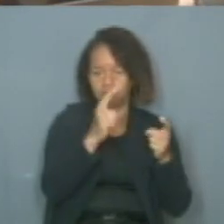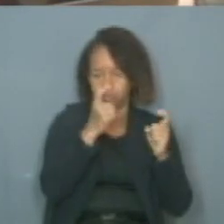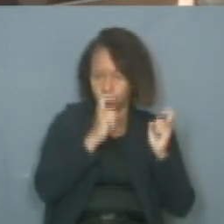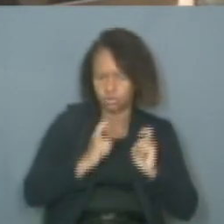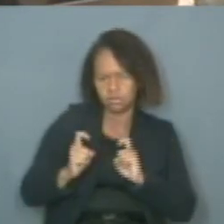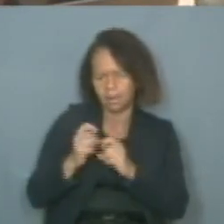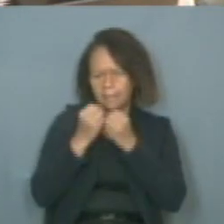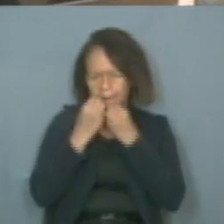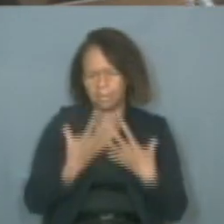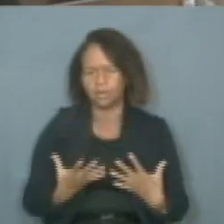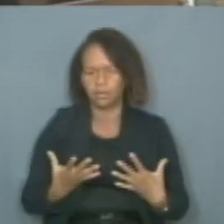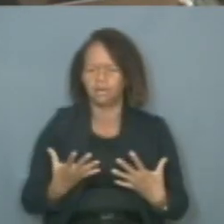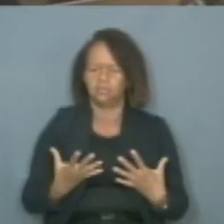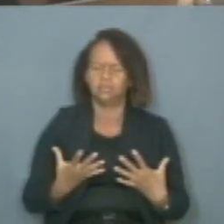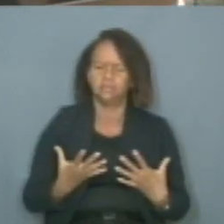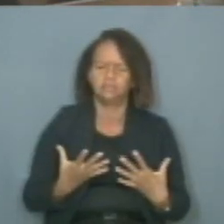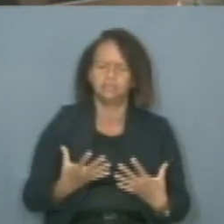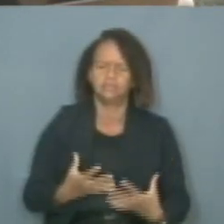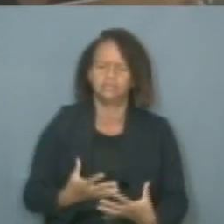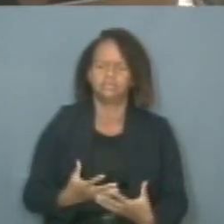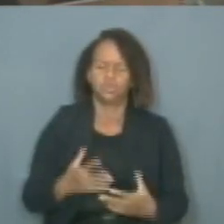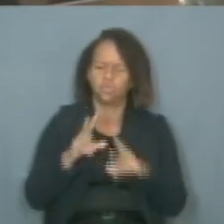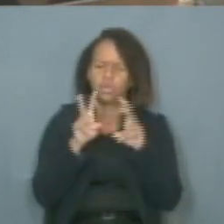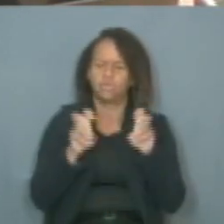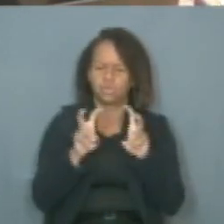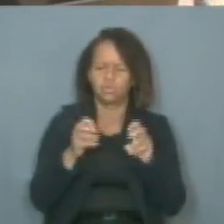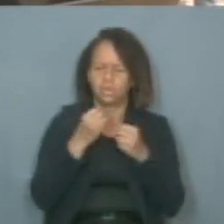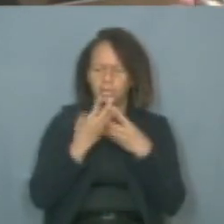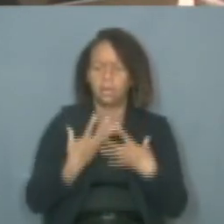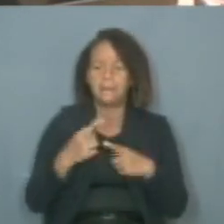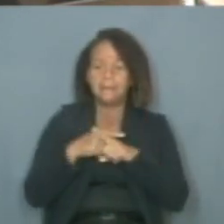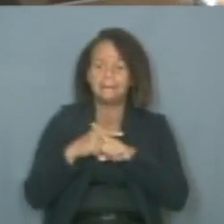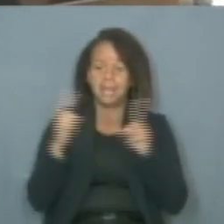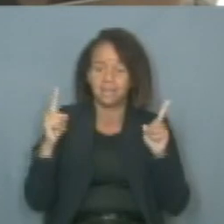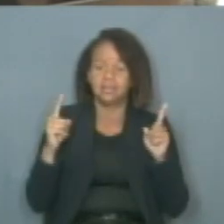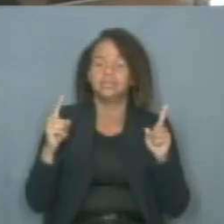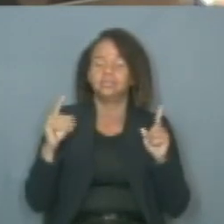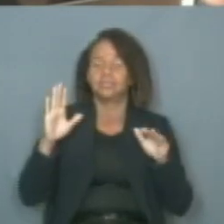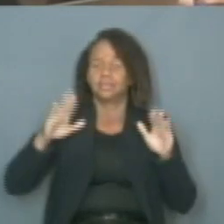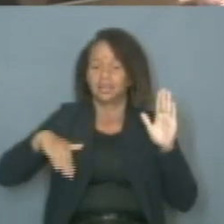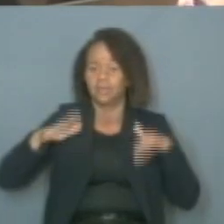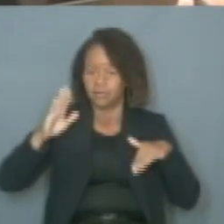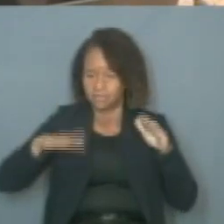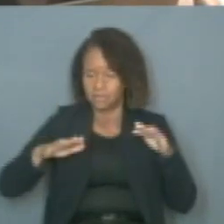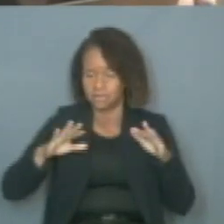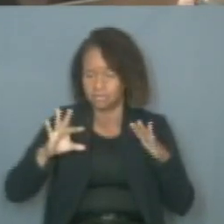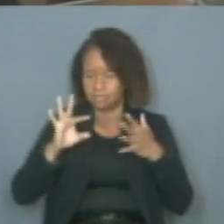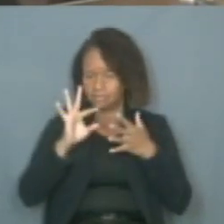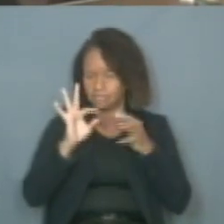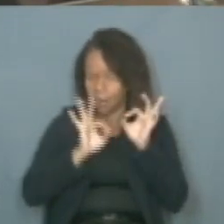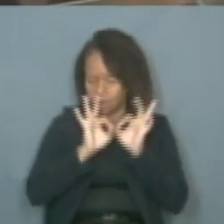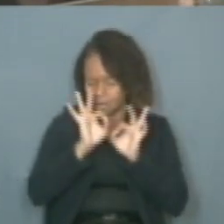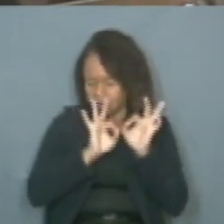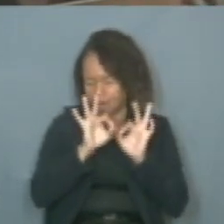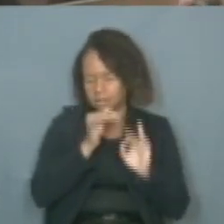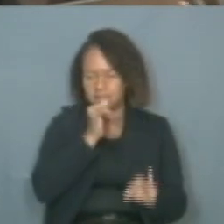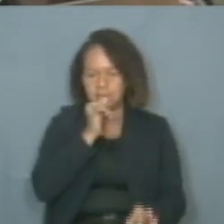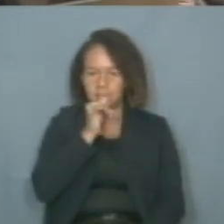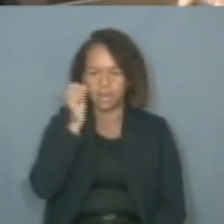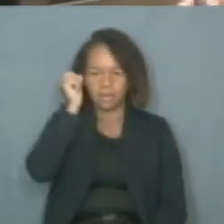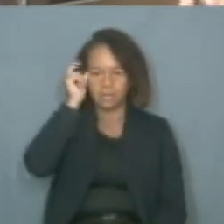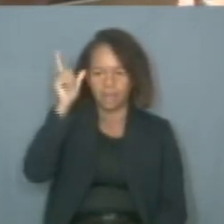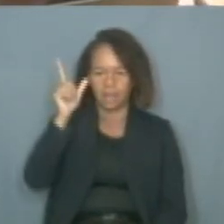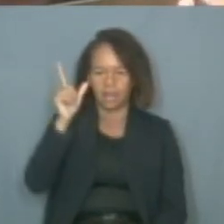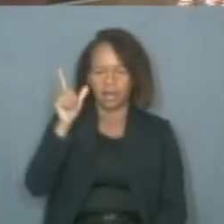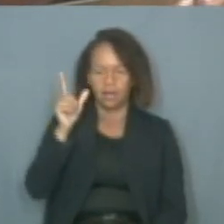muito pertinente, mais uma vez louvo o assunto trazido, mas talvez ele possa ser um pouco melhor ajustado. Por exemplo, a ideia